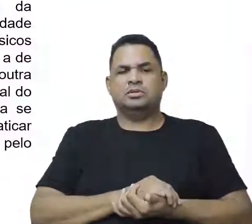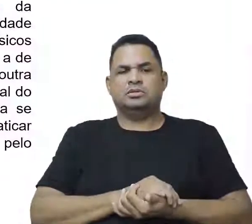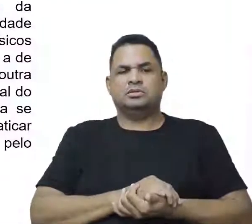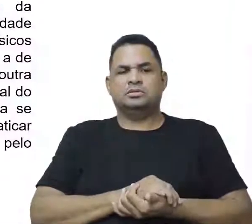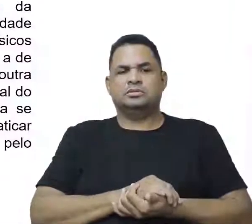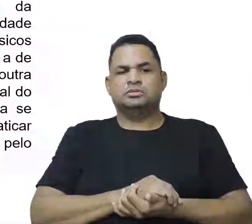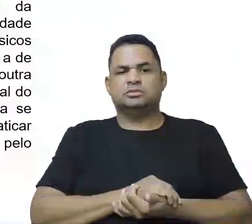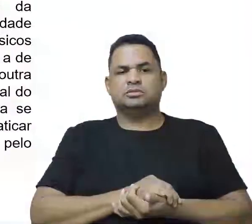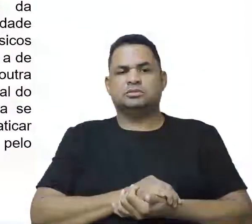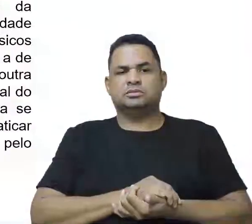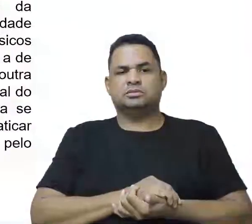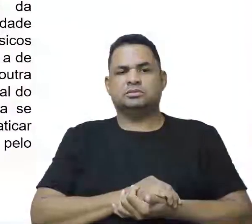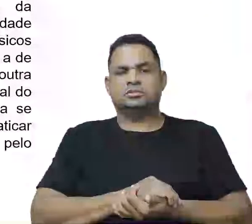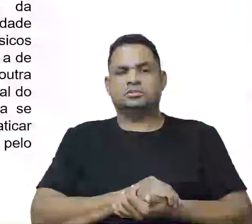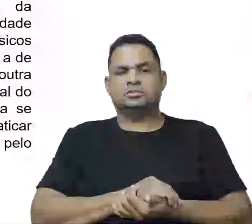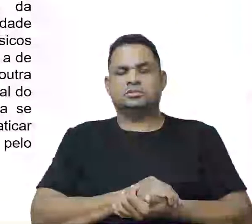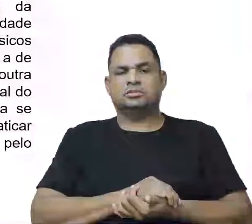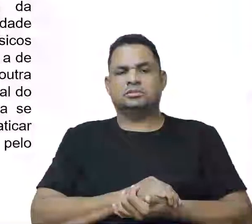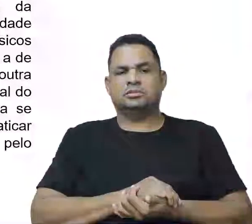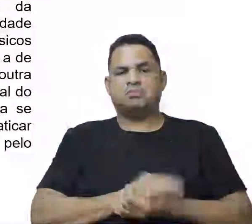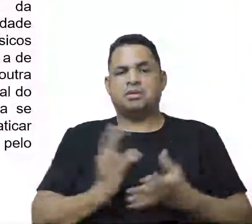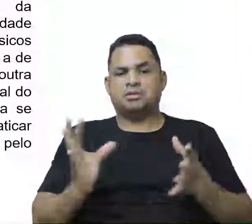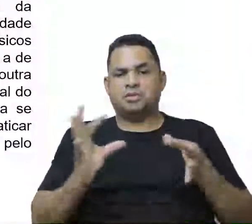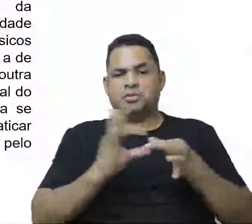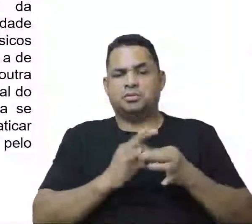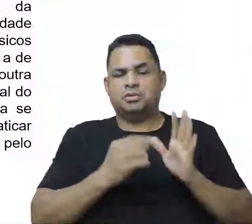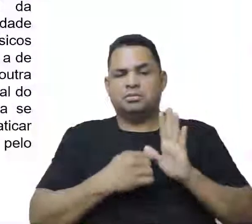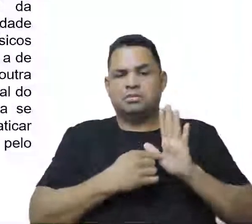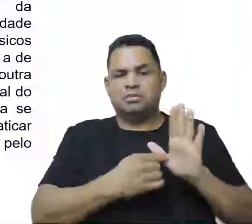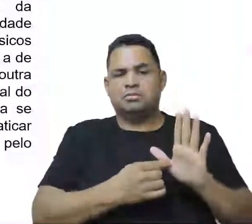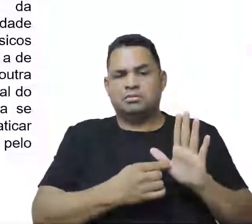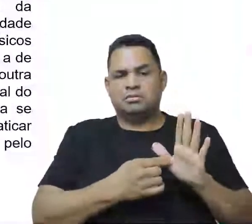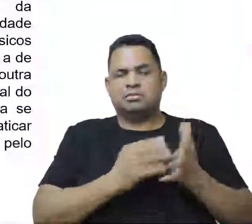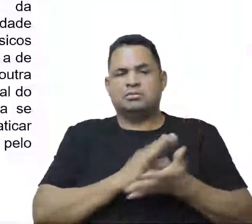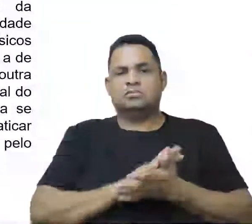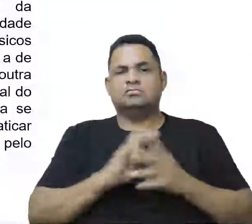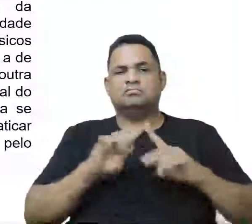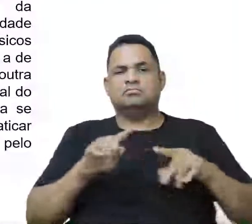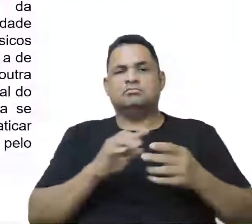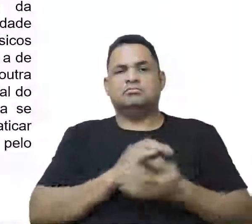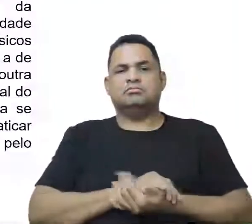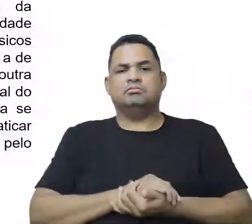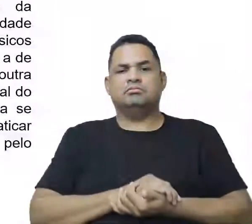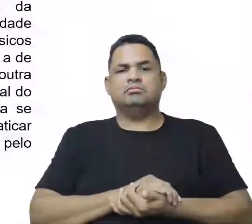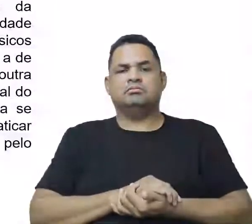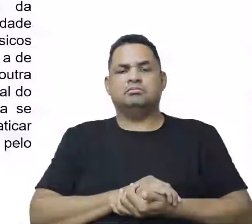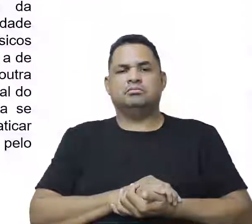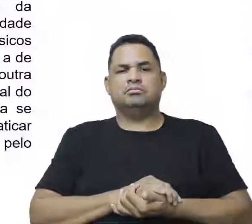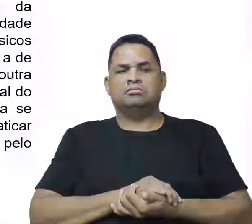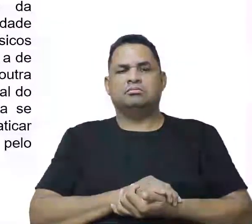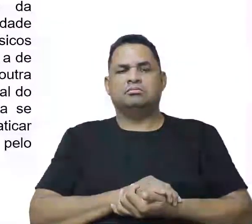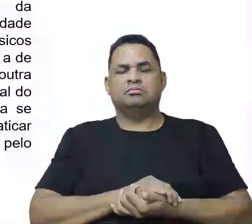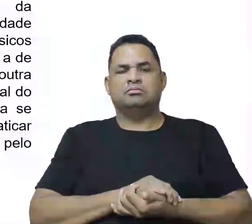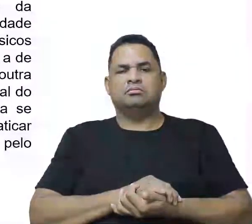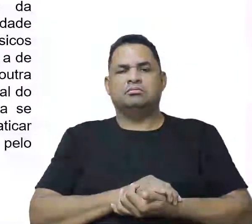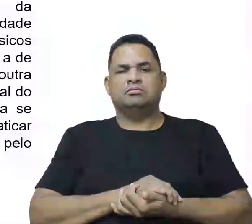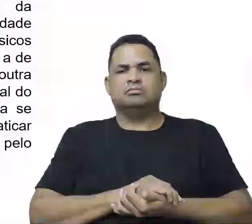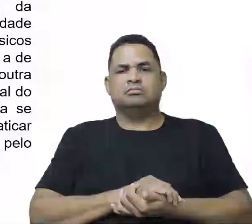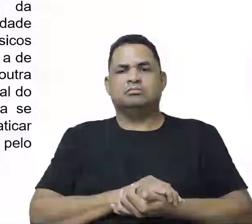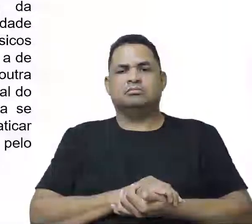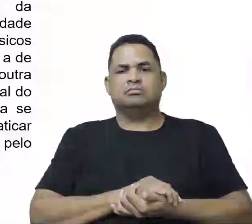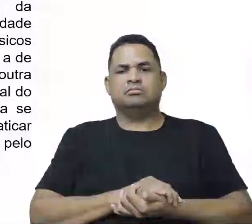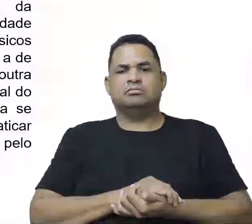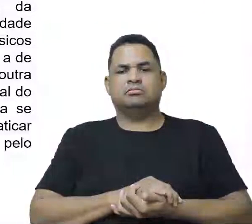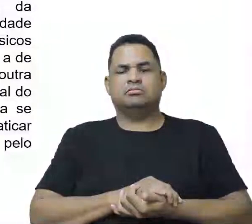uma imagem com texto. Então, ele traz uma imagem mais um texto. E aí, a gente vai fazer o